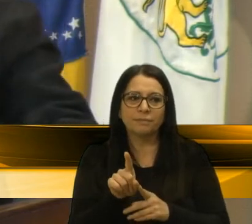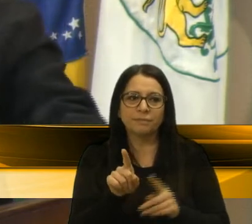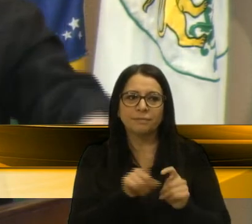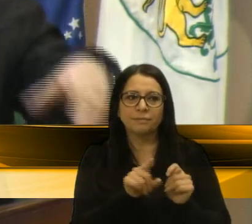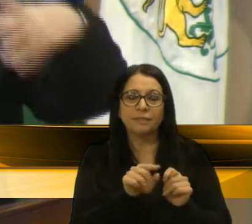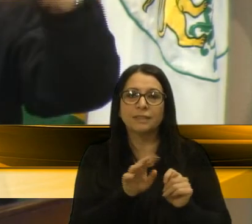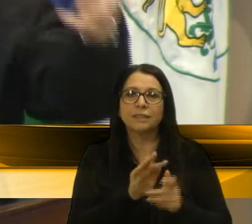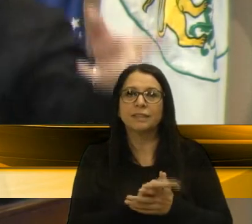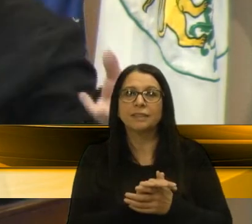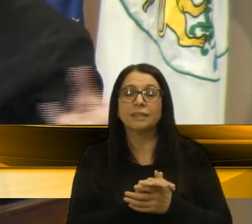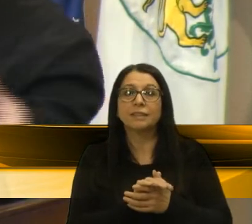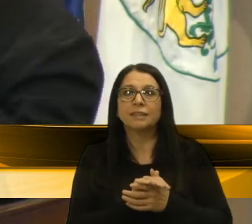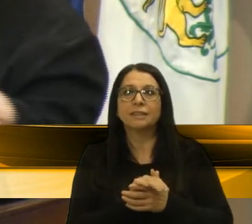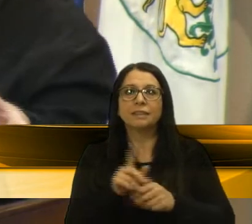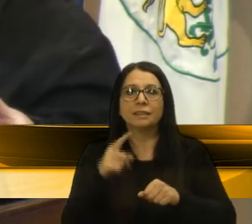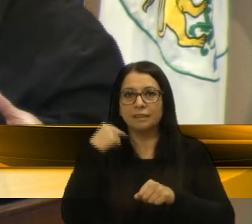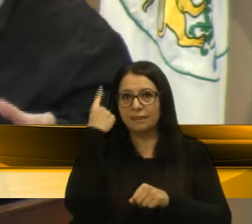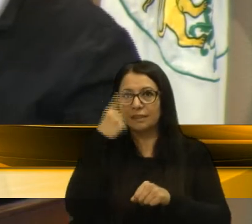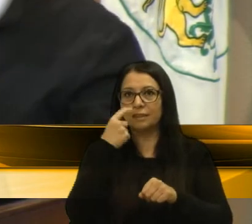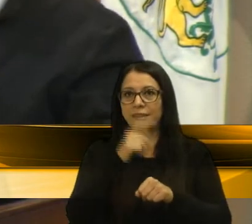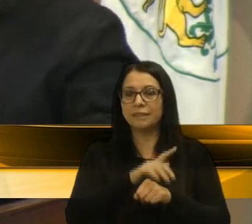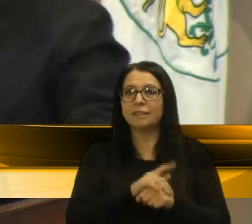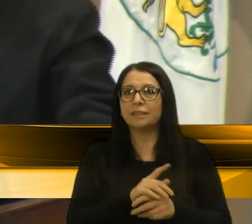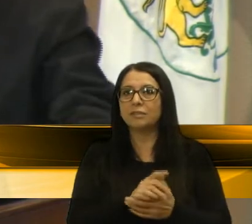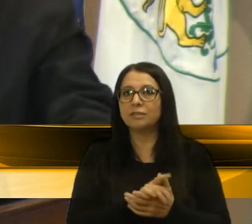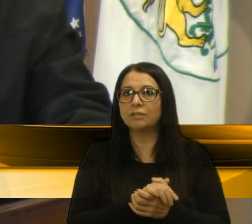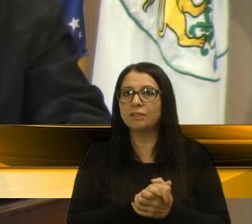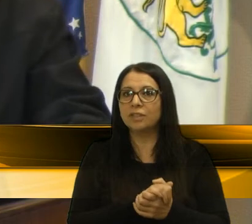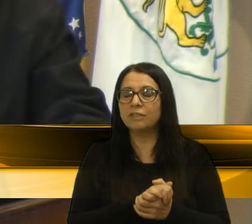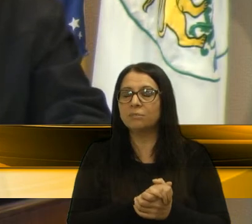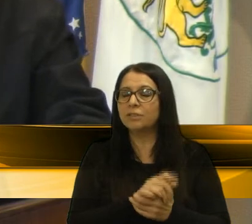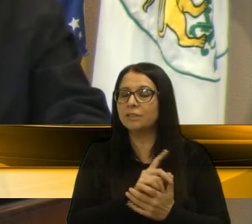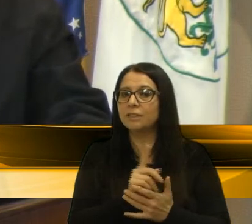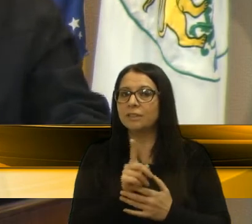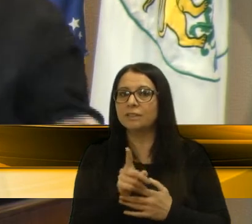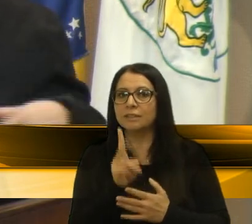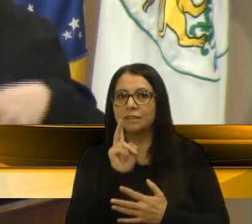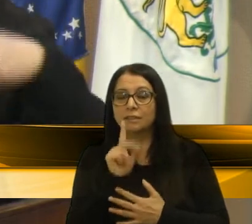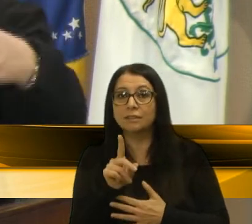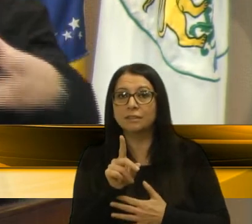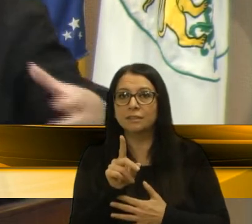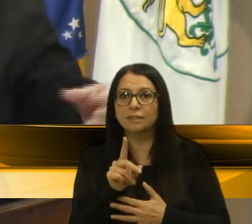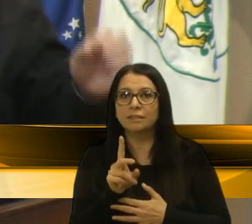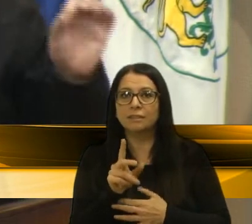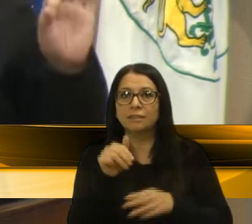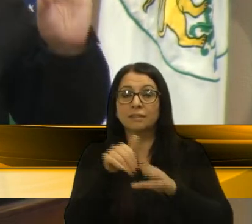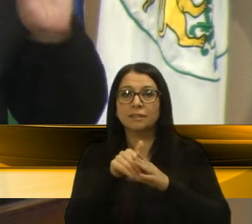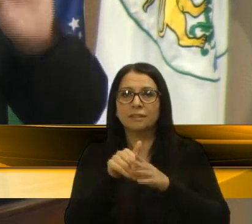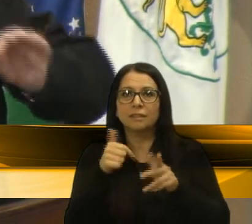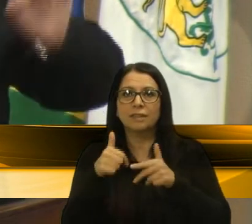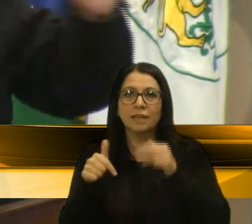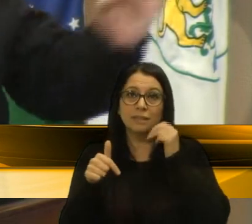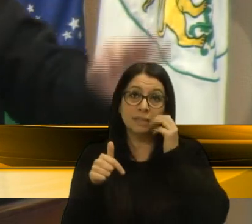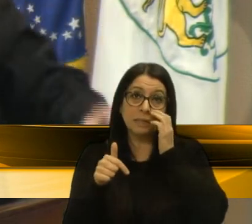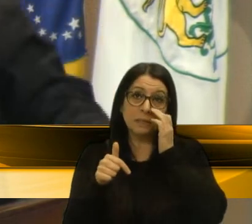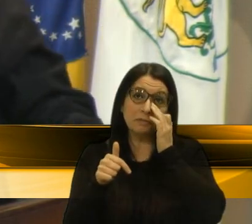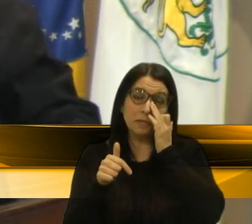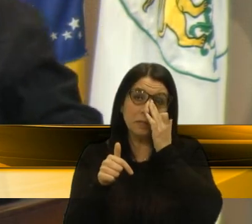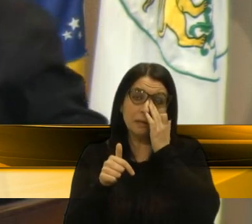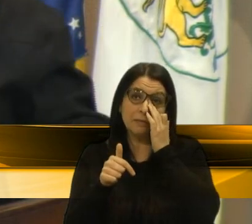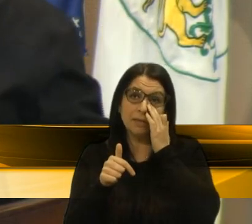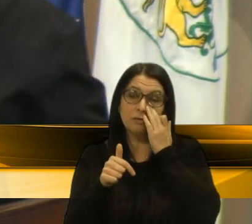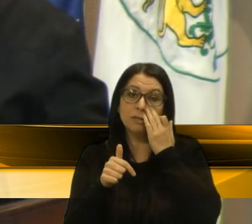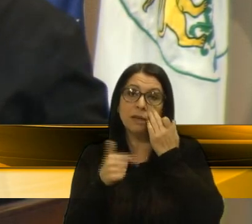aqui durante as horas acordadas, né? O técnico que esteve aqui tentou fazer um trabalho de aproximar as